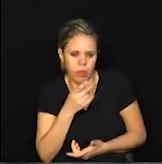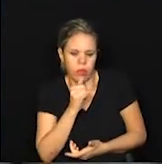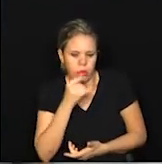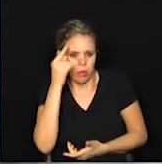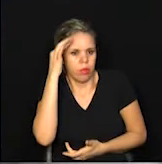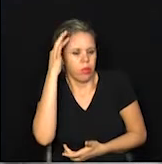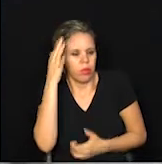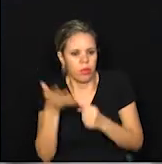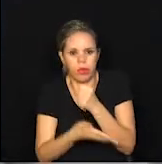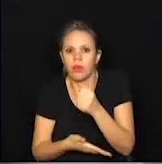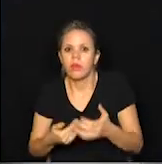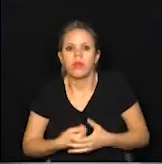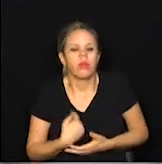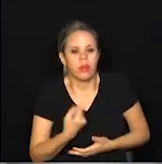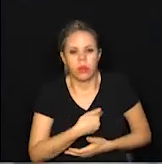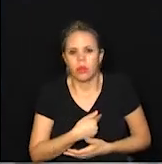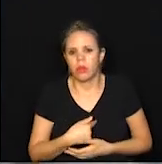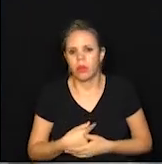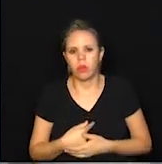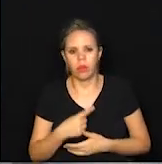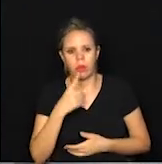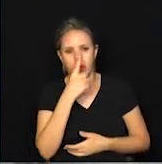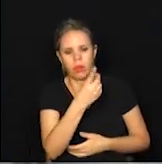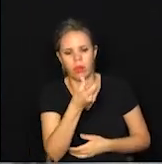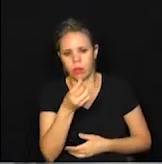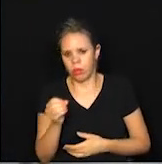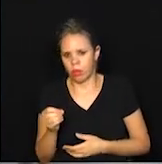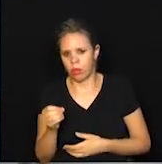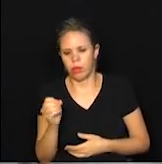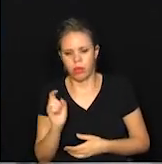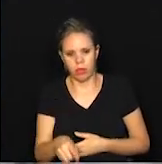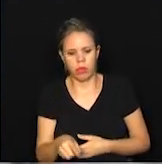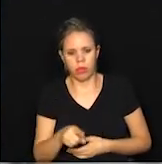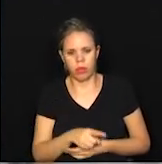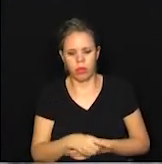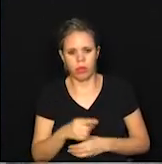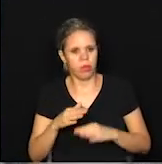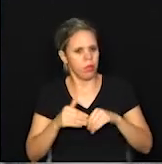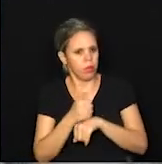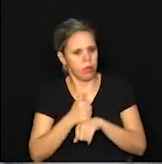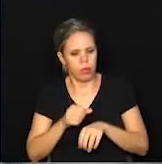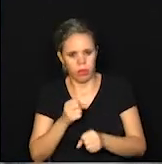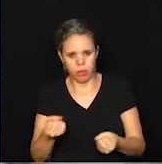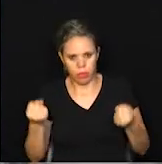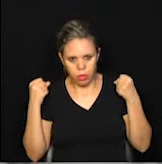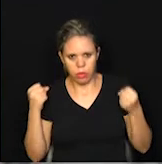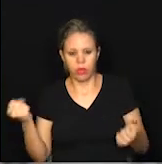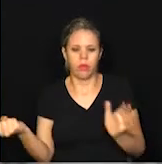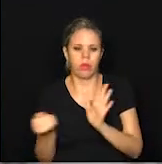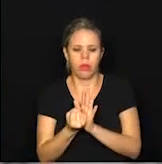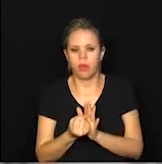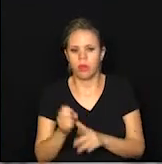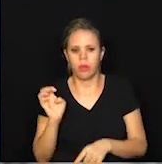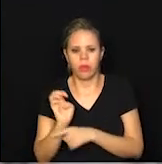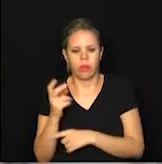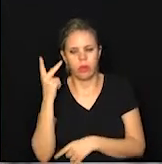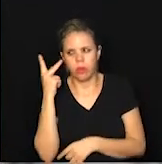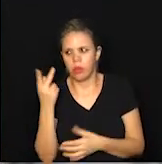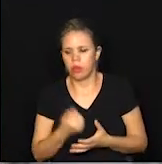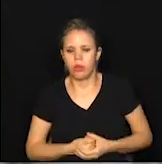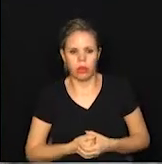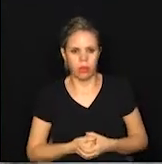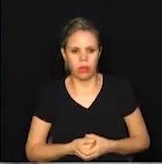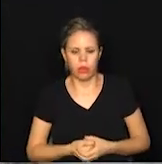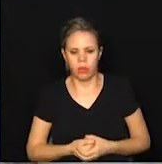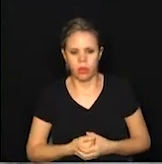terem uma base, nós somos em 160 mil profissionais de educação física registrados no estado de São Paulo. Então,